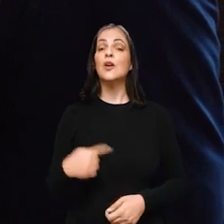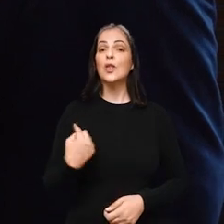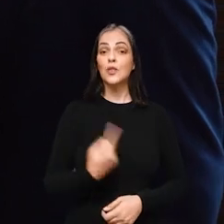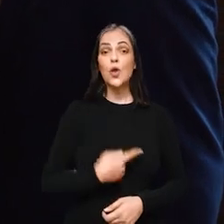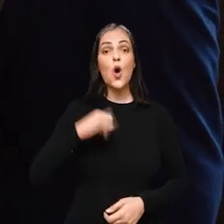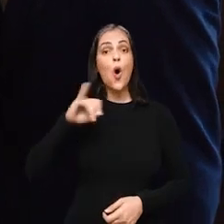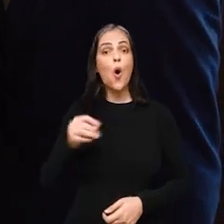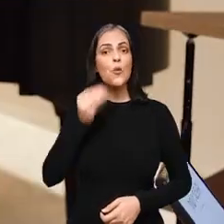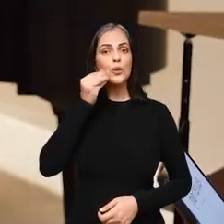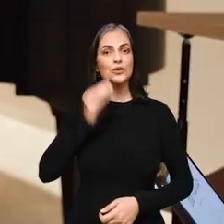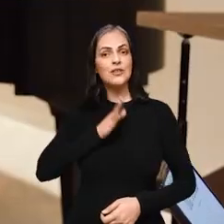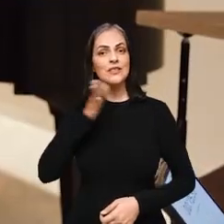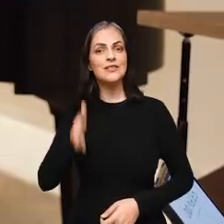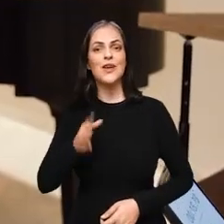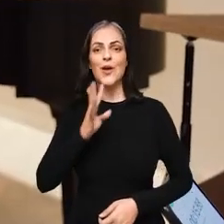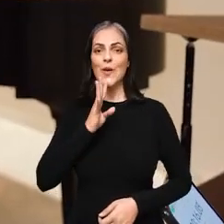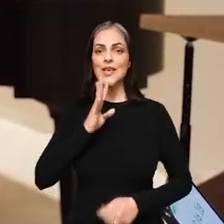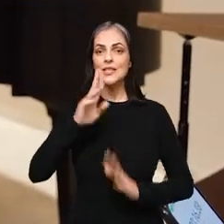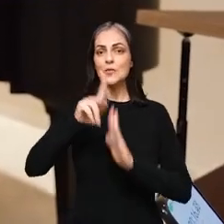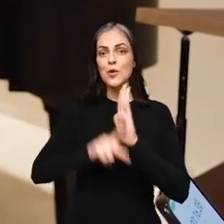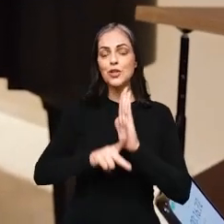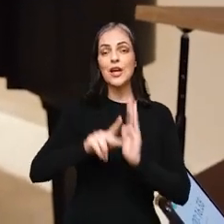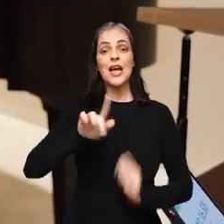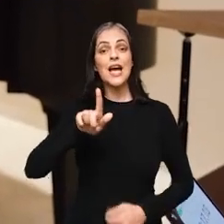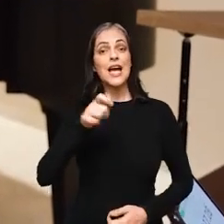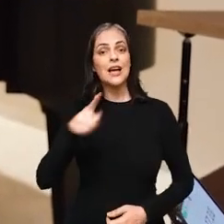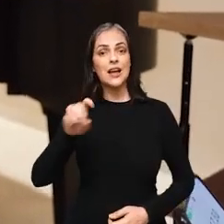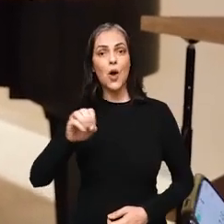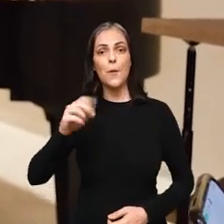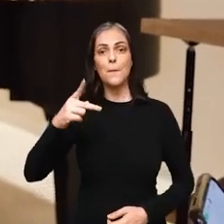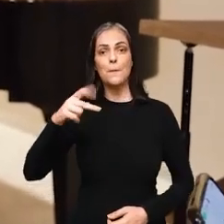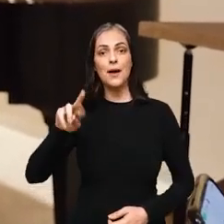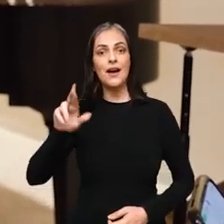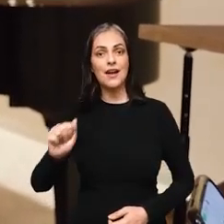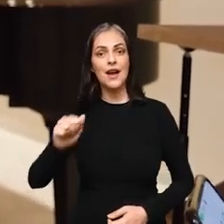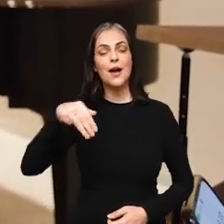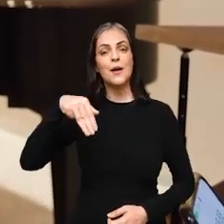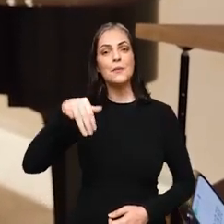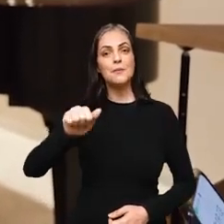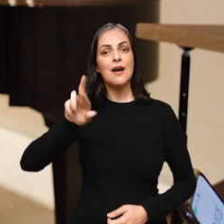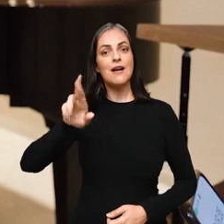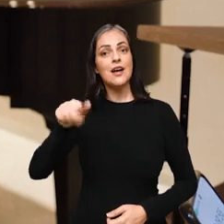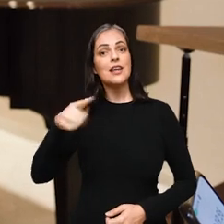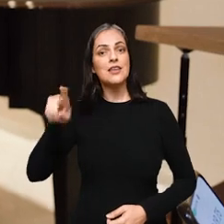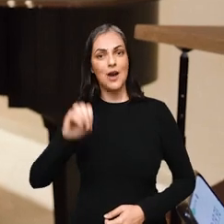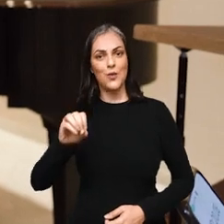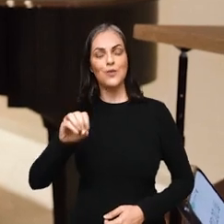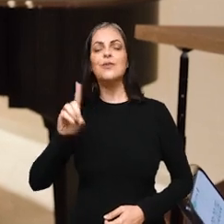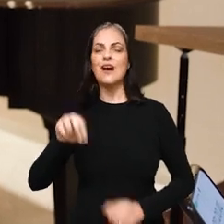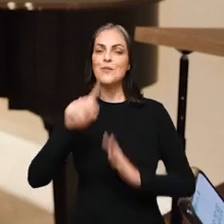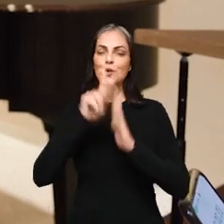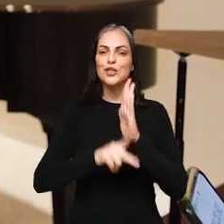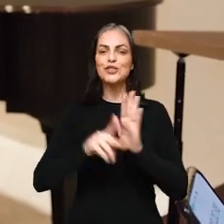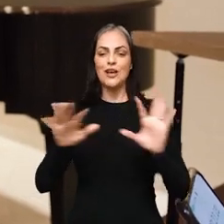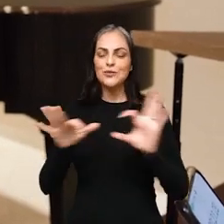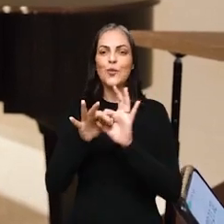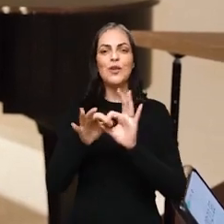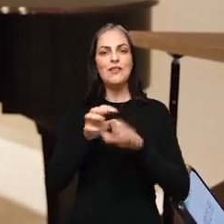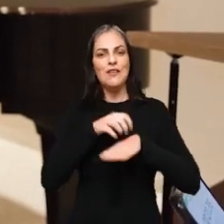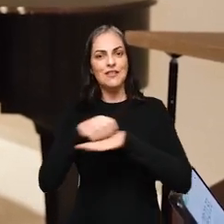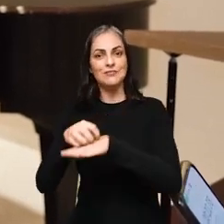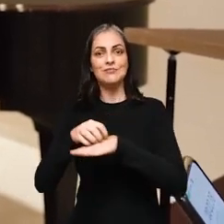tivemos a oportunidade de conhecer o projeto Gran Pará Maranhão, que é um projeto de logística integrada, onde